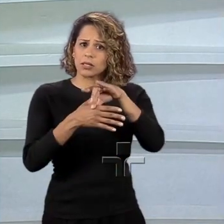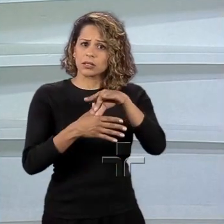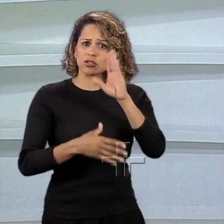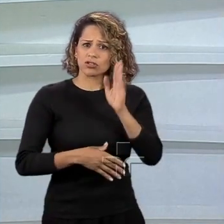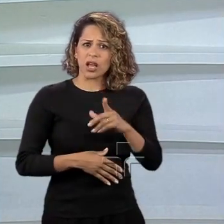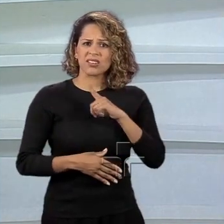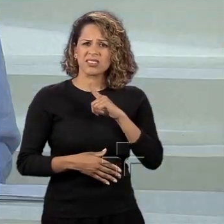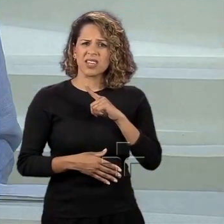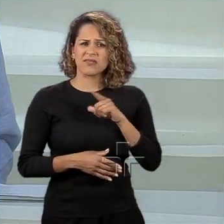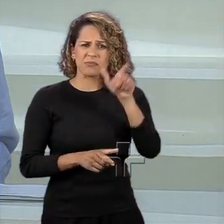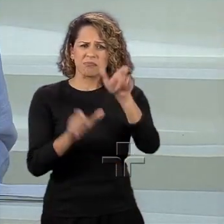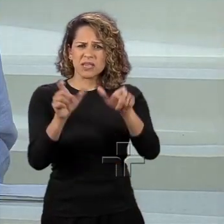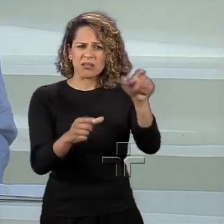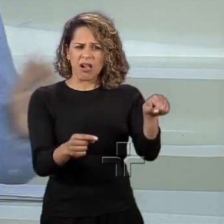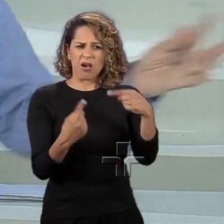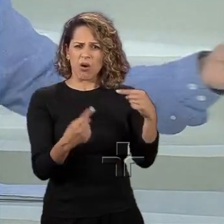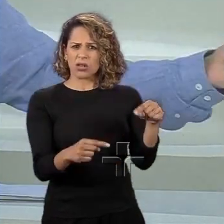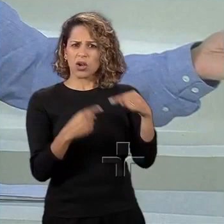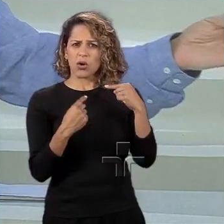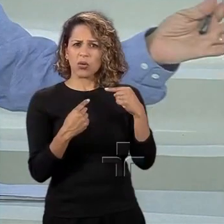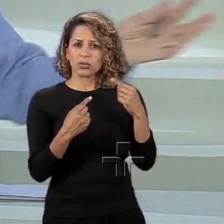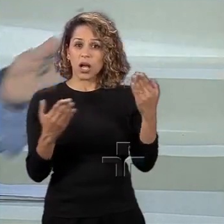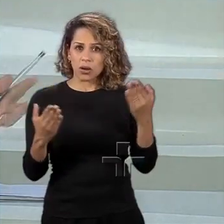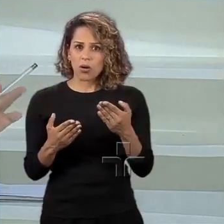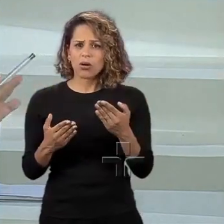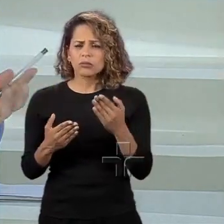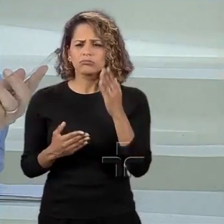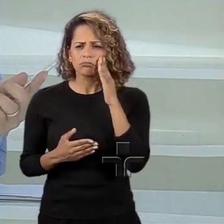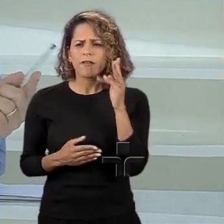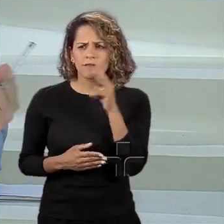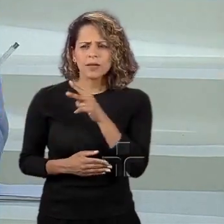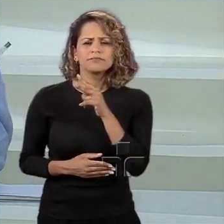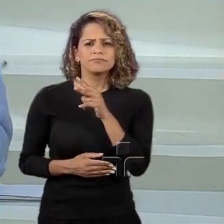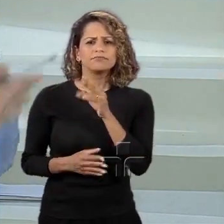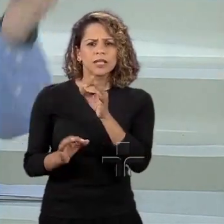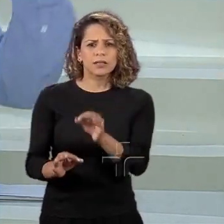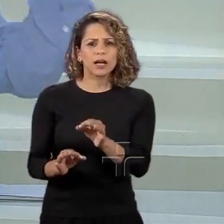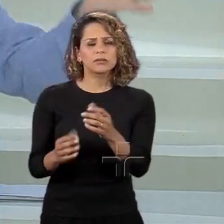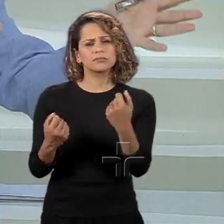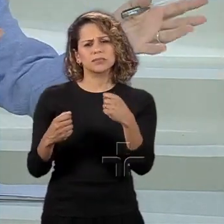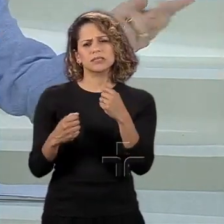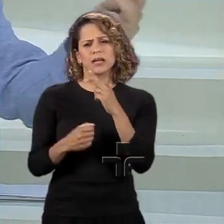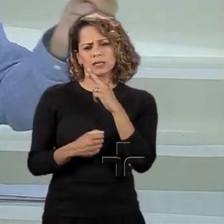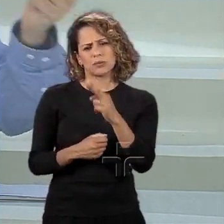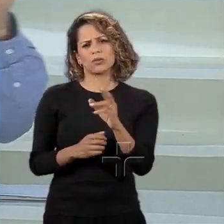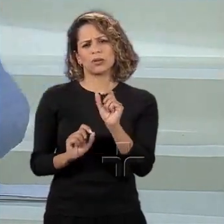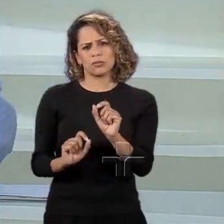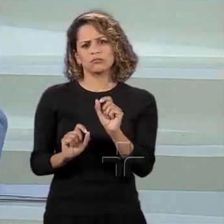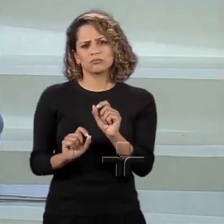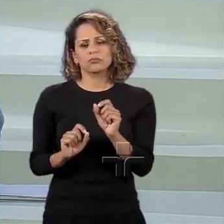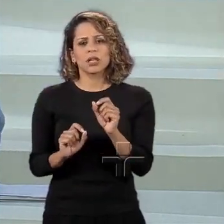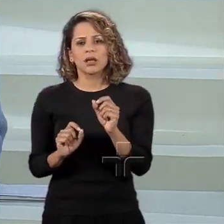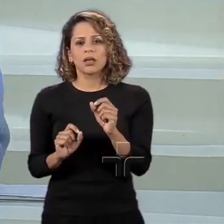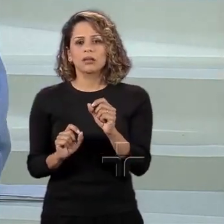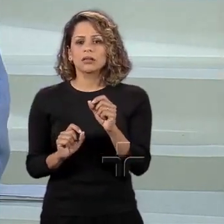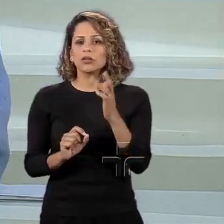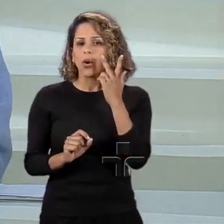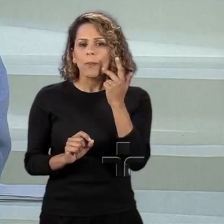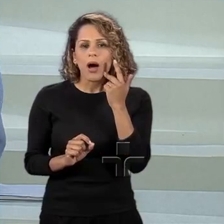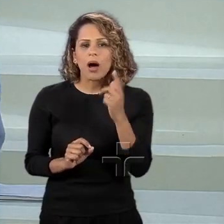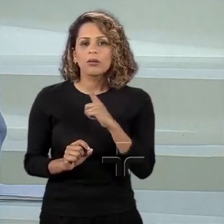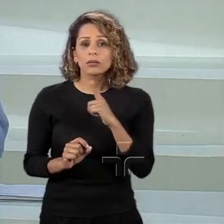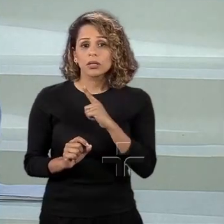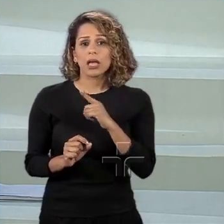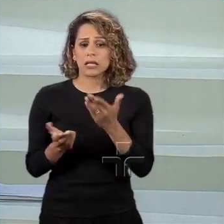e adversários políticos reconhecem isso em mim agora. Nós temos que responder, isso é natural. O Tribunal de Contas não cobra, manda pedir explicações, às